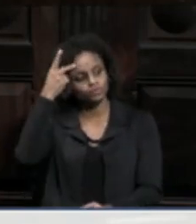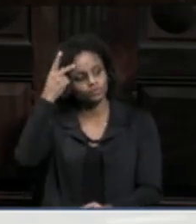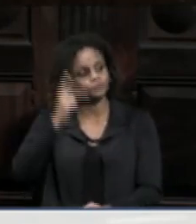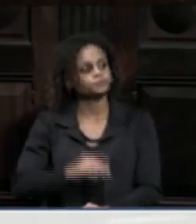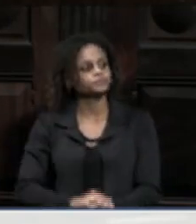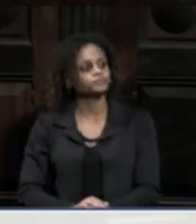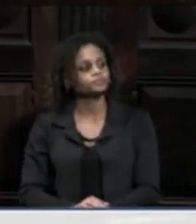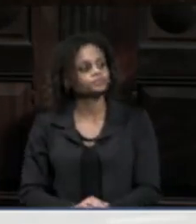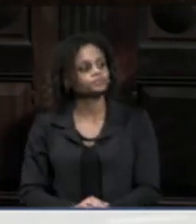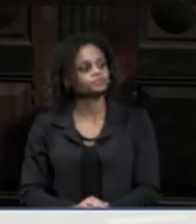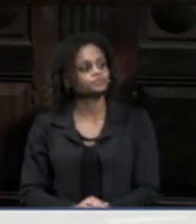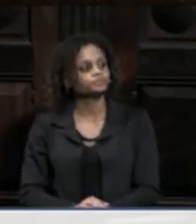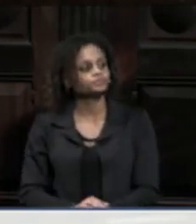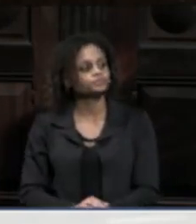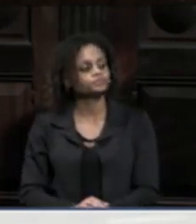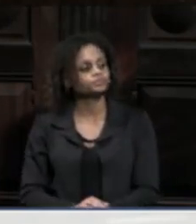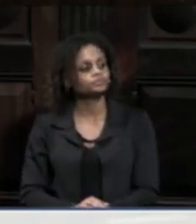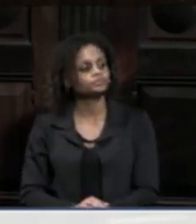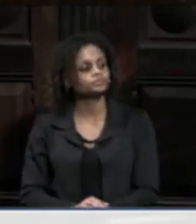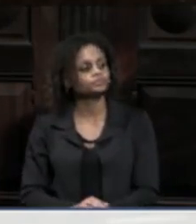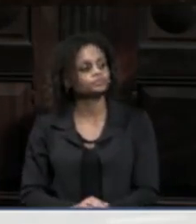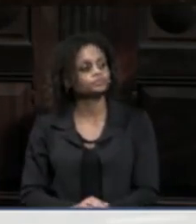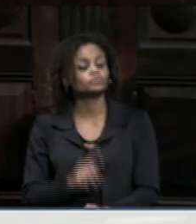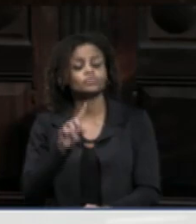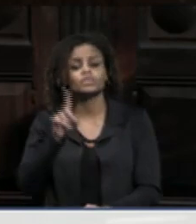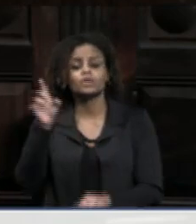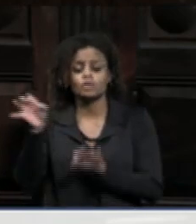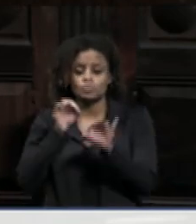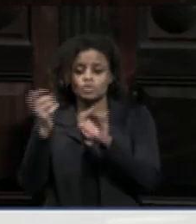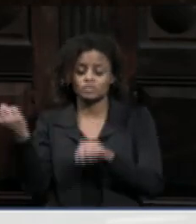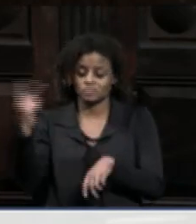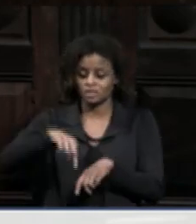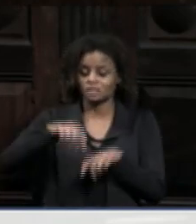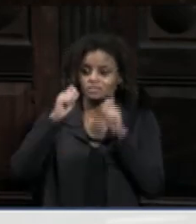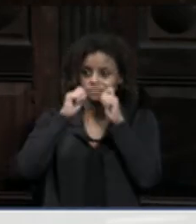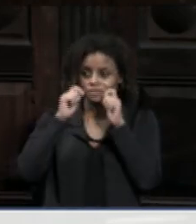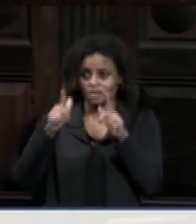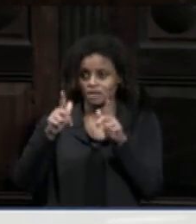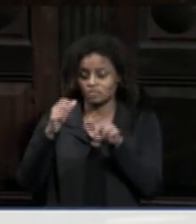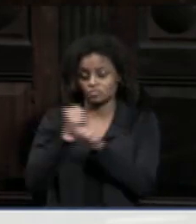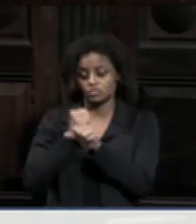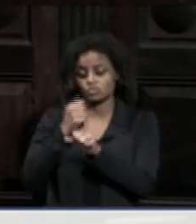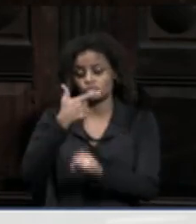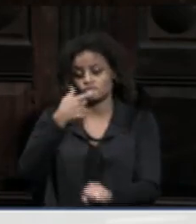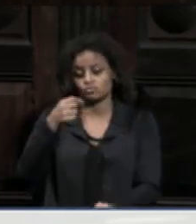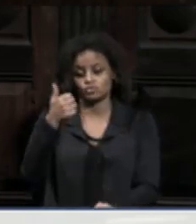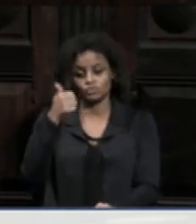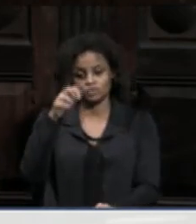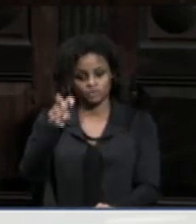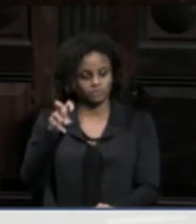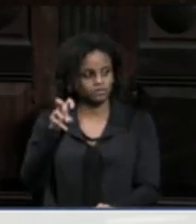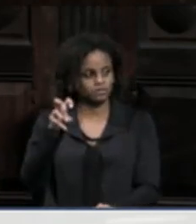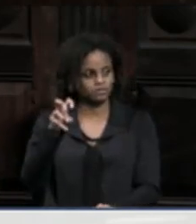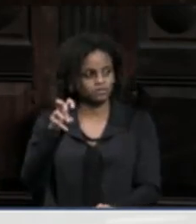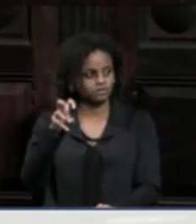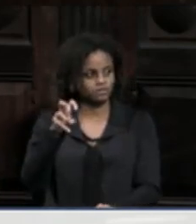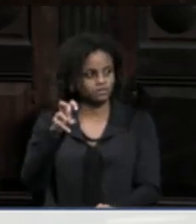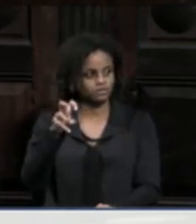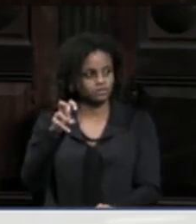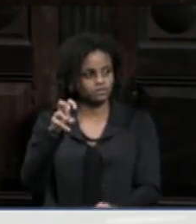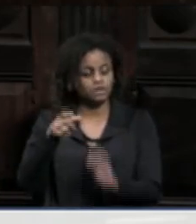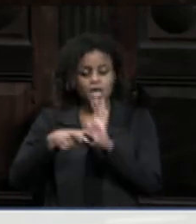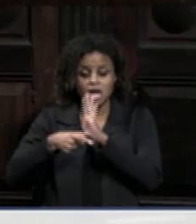Projeto que veio para casa no ano de 2015, antes do regime